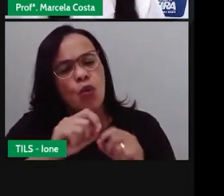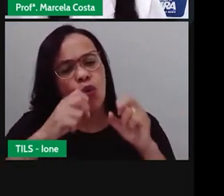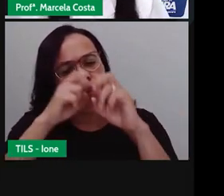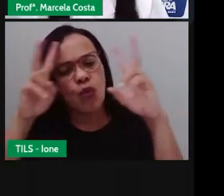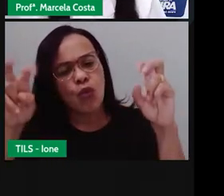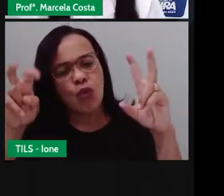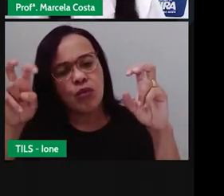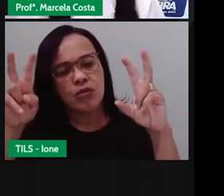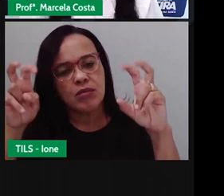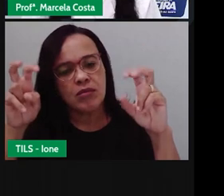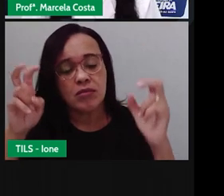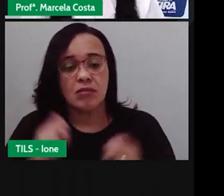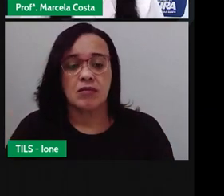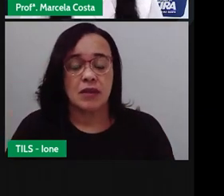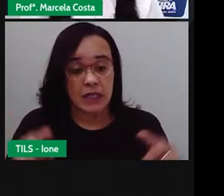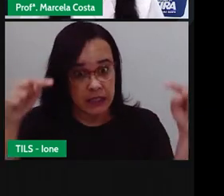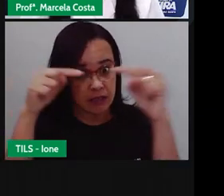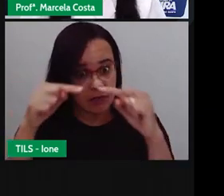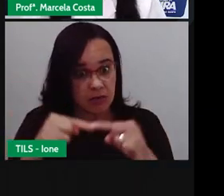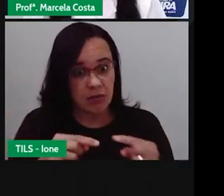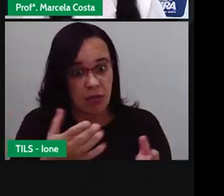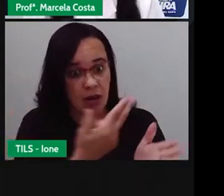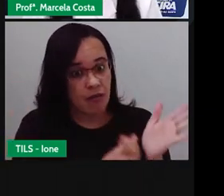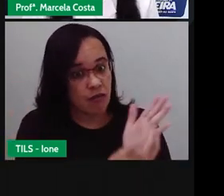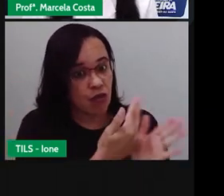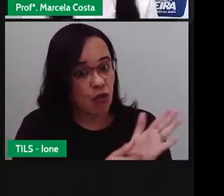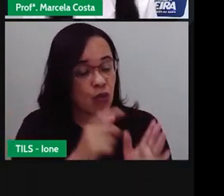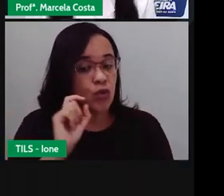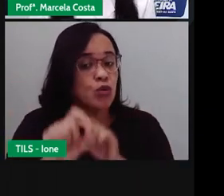observando aí essa imagem que está na capa.